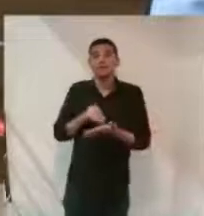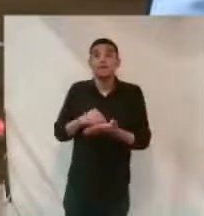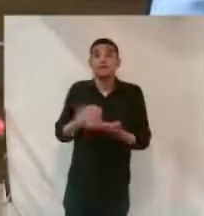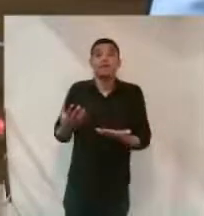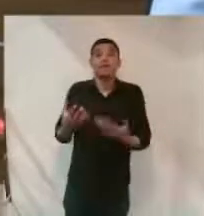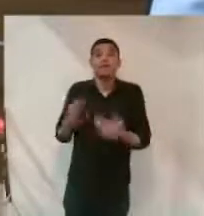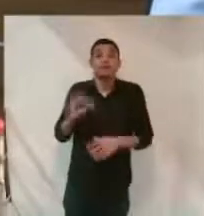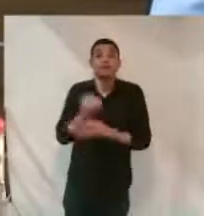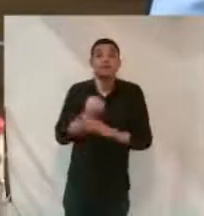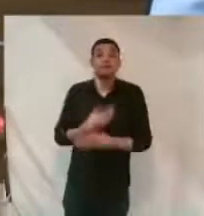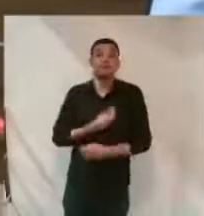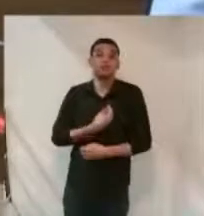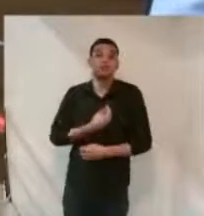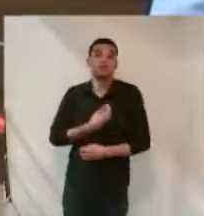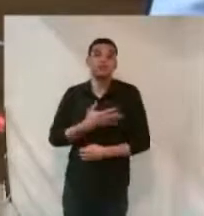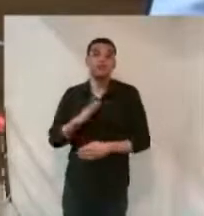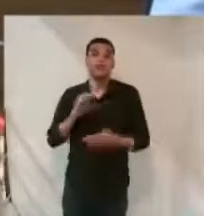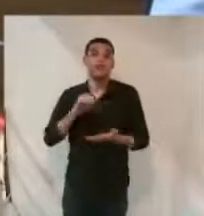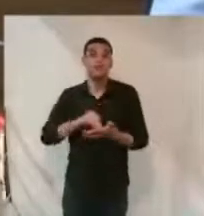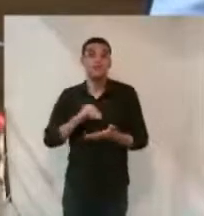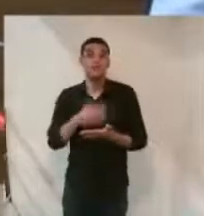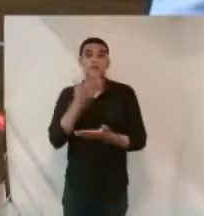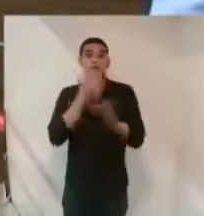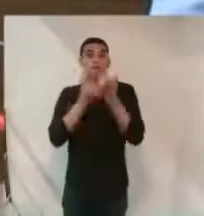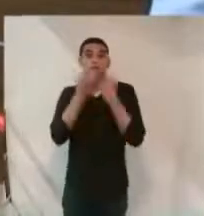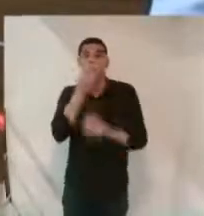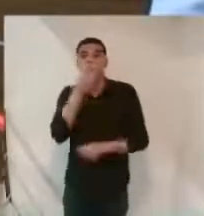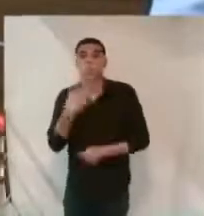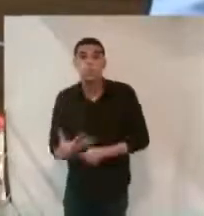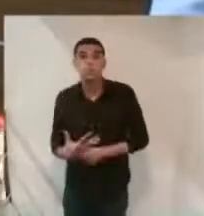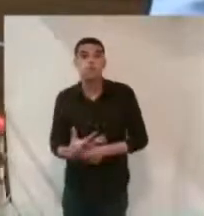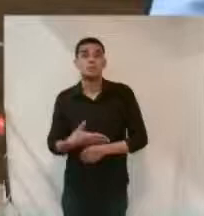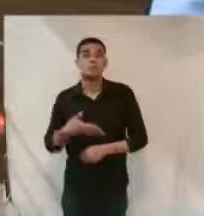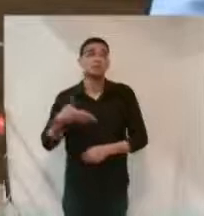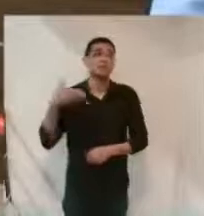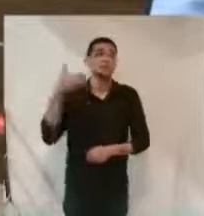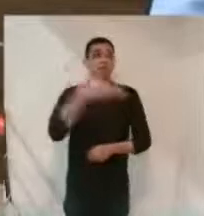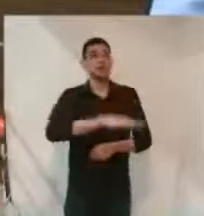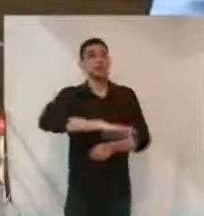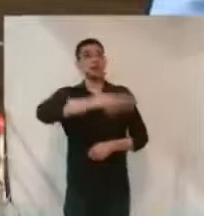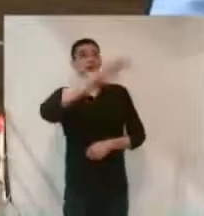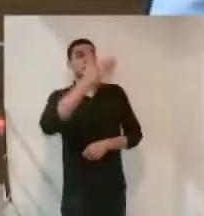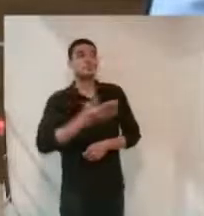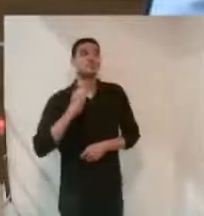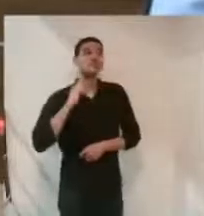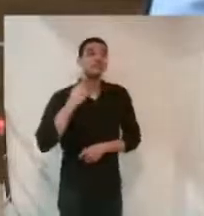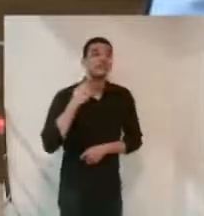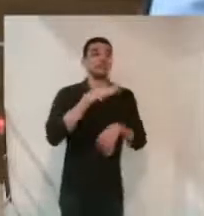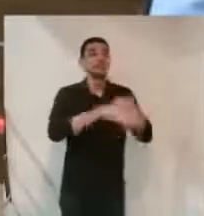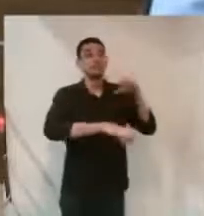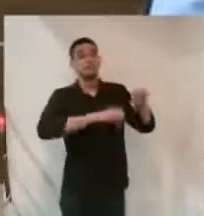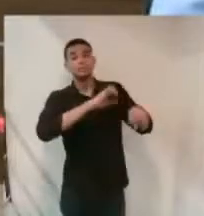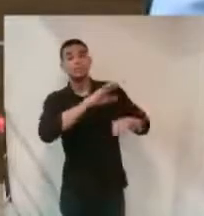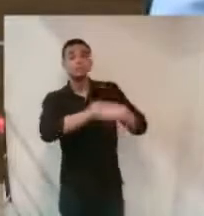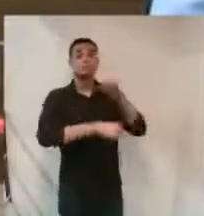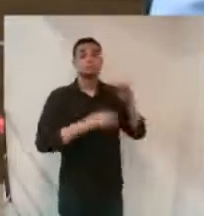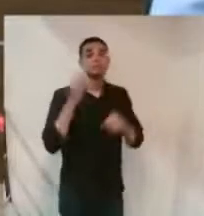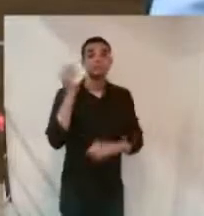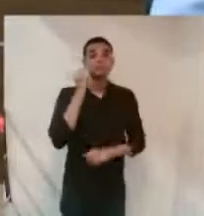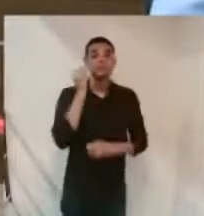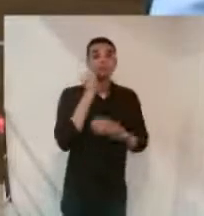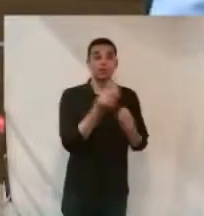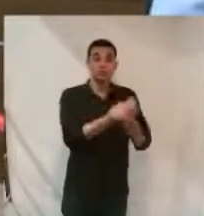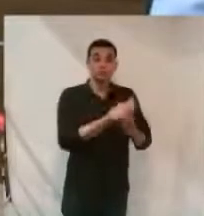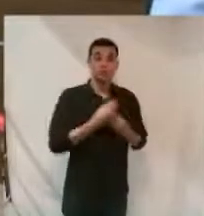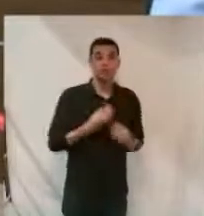sobreviver, né, de higiene, de alimentação, para poder extrair dali o seu sustento e, ao mesmo tempo,